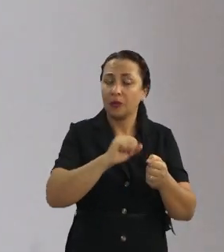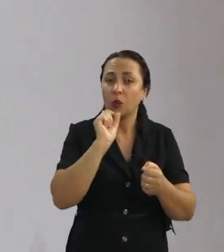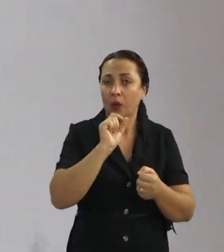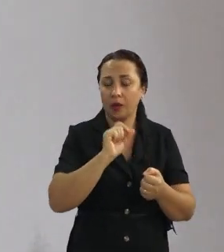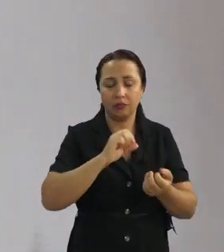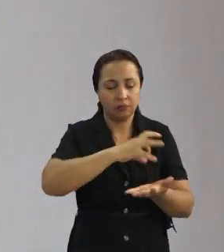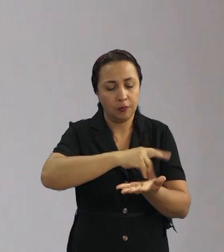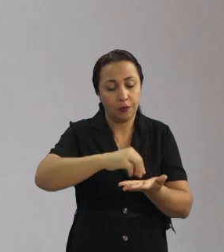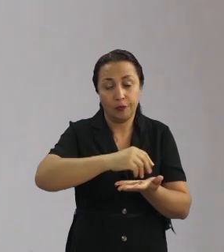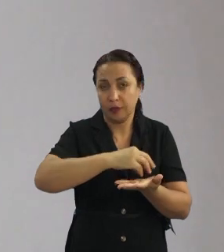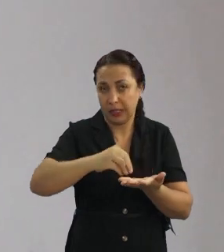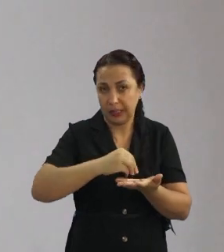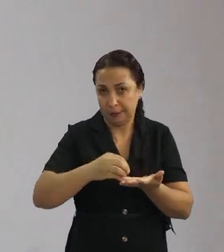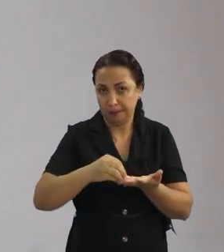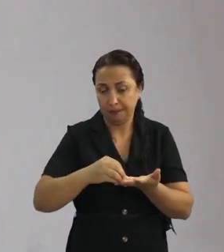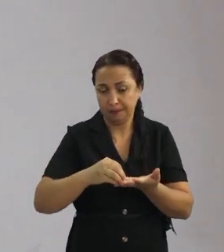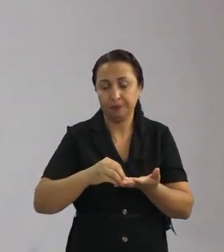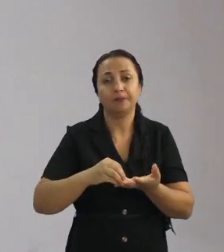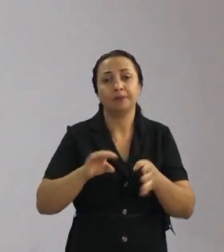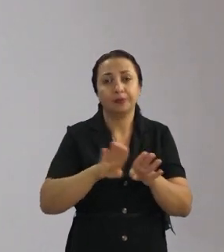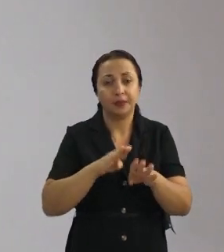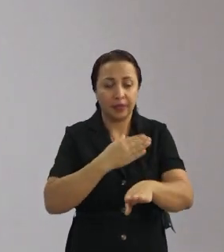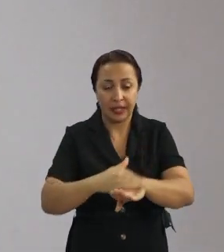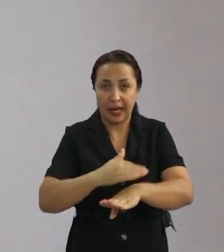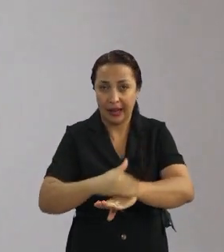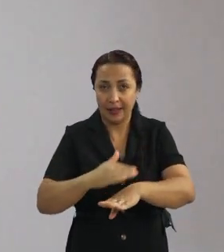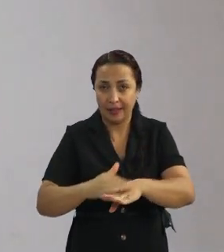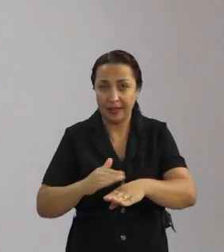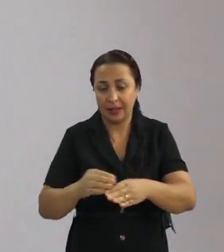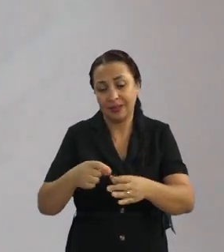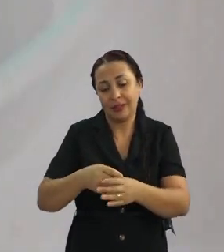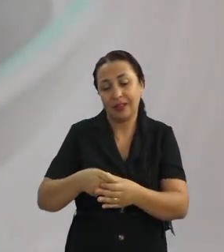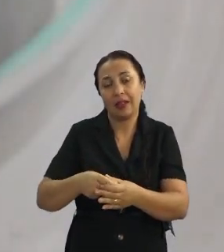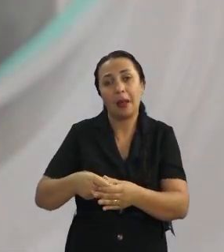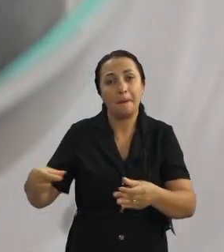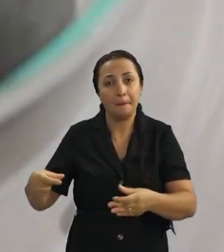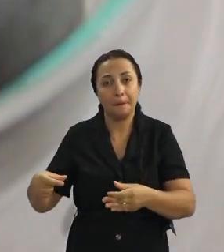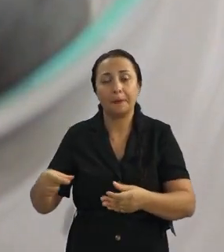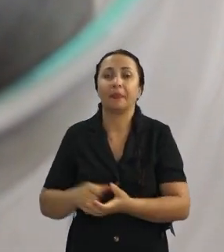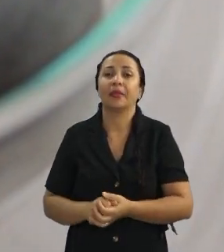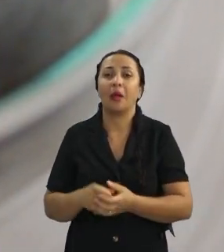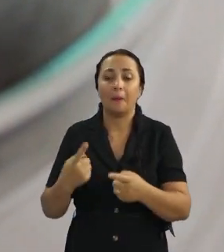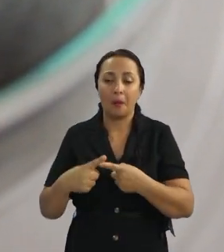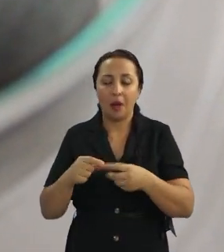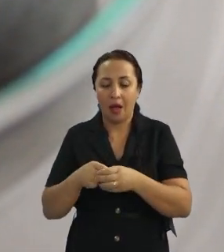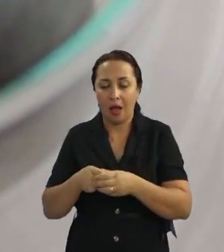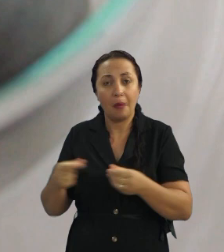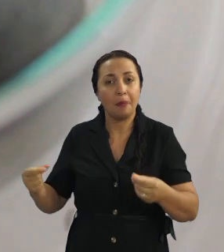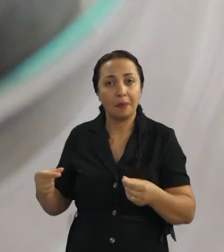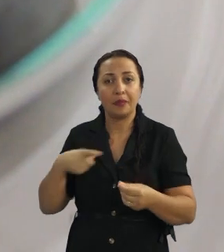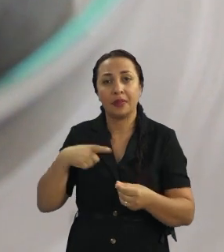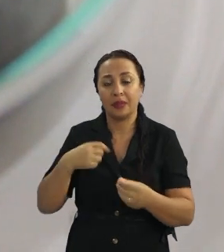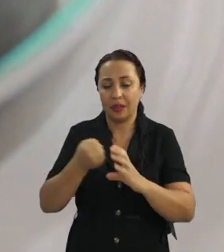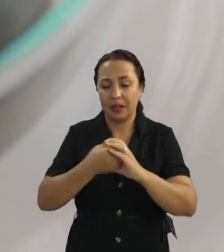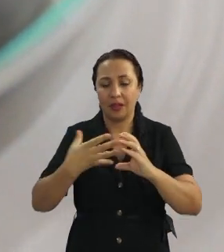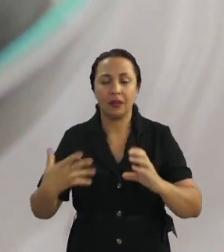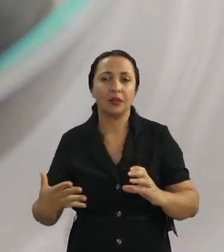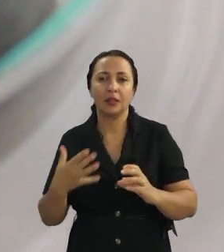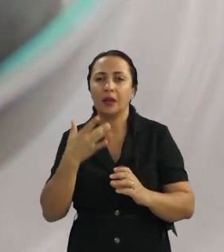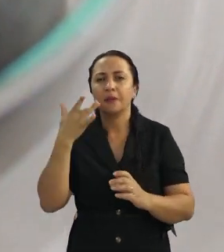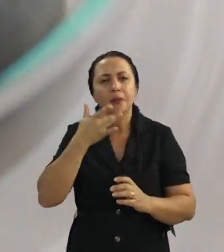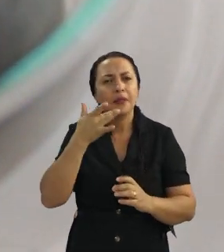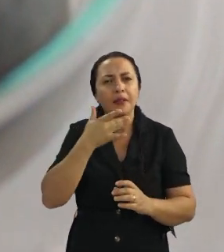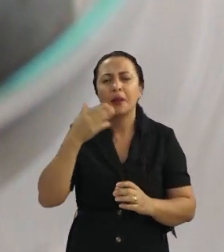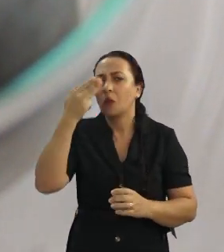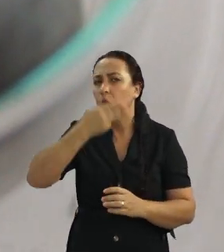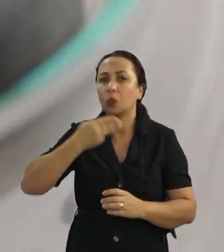farinha, né, tanto da casca do xixá quanto da amêndoa. Por conta da amêndoa ter características de um